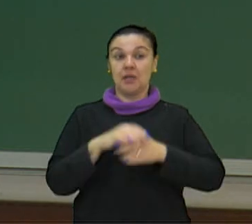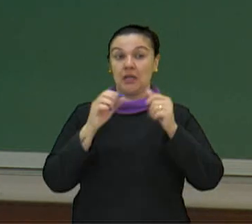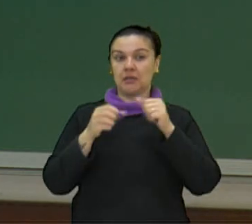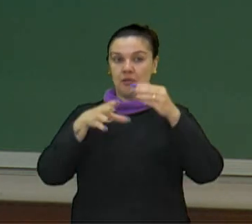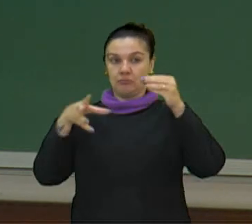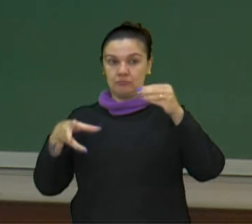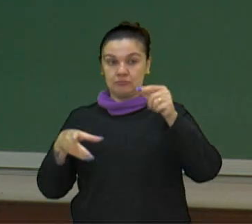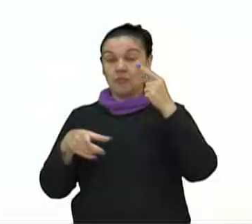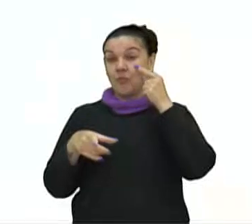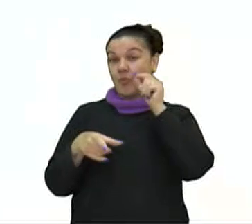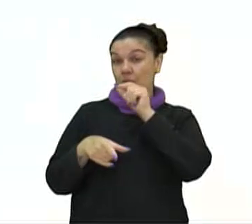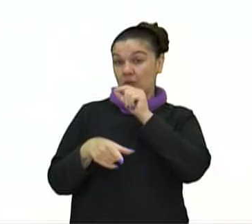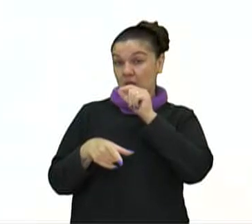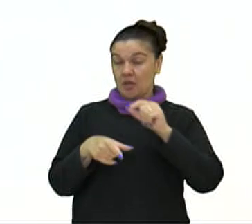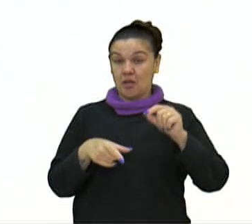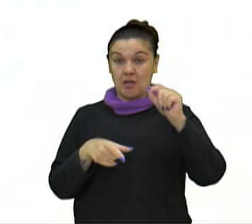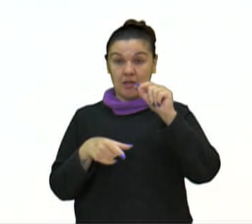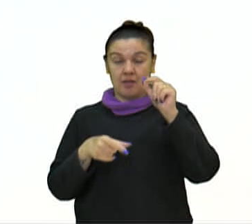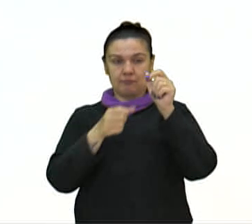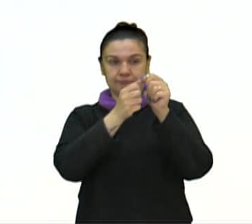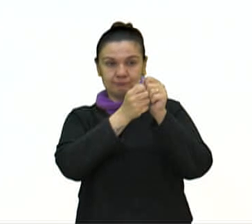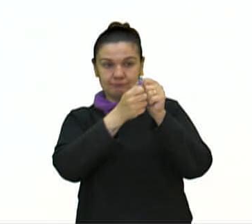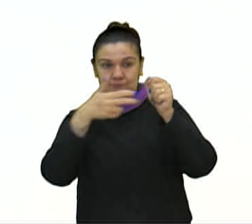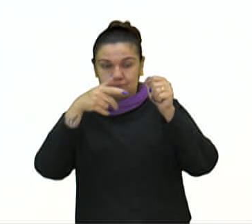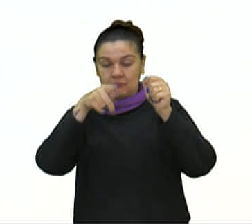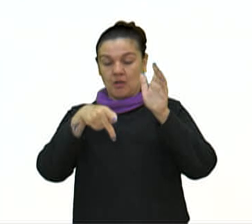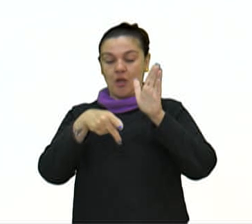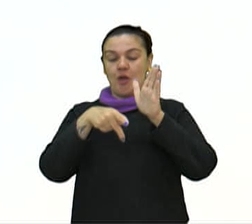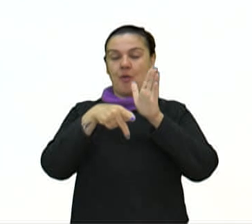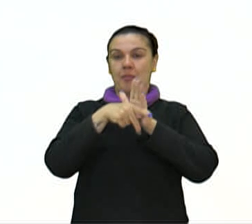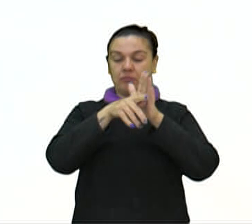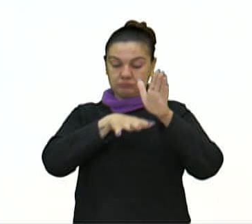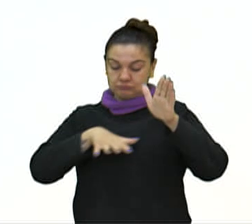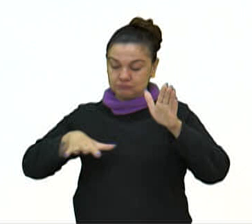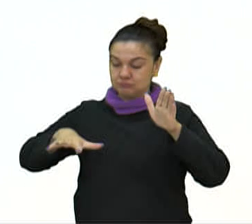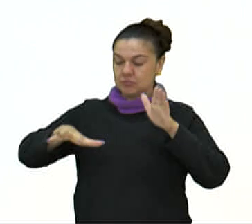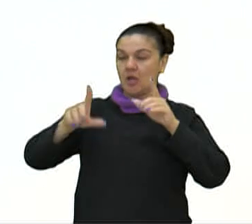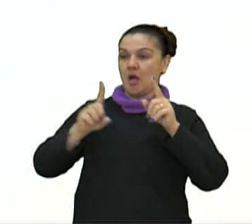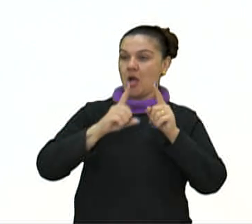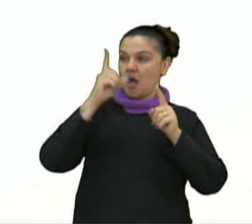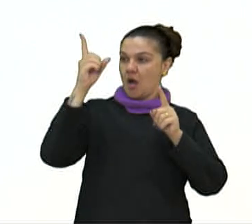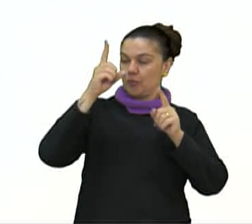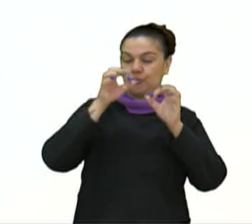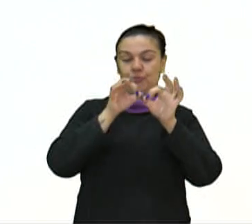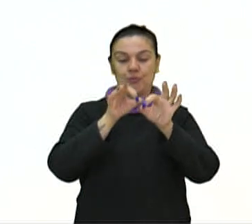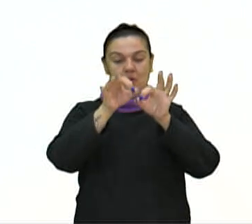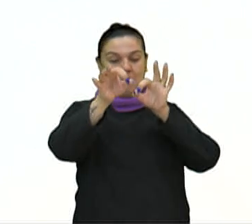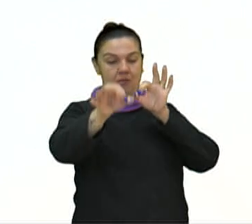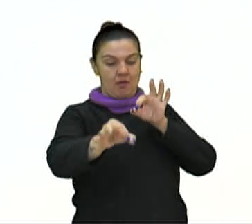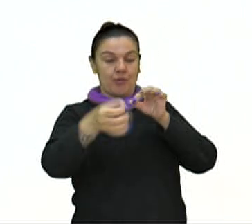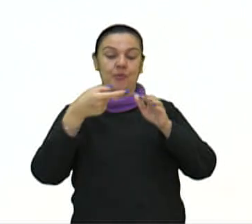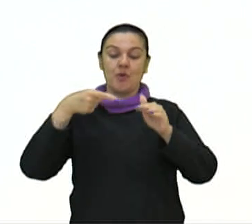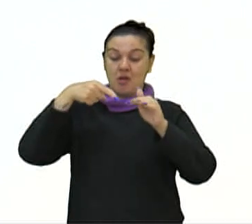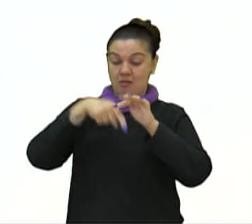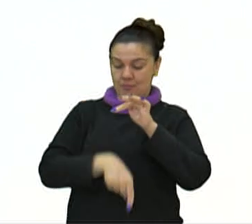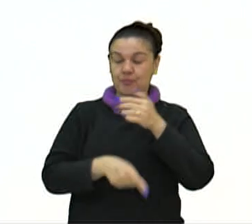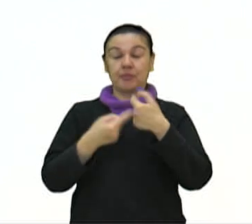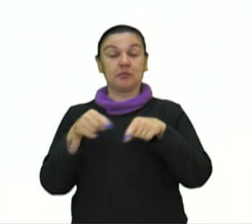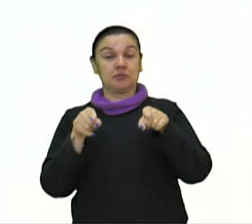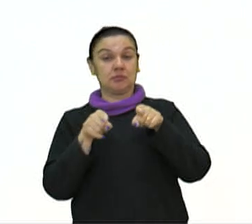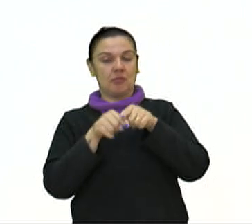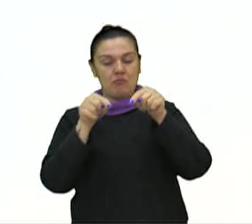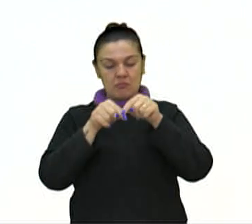Extensão, na filosofia, é um conceito que se refere às dimensões espaciais, altura, largura e profundidade. A extensão é